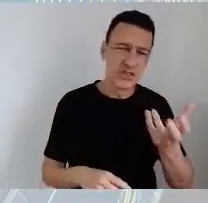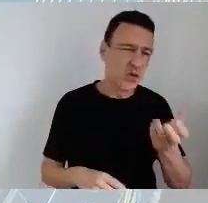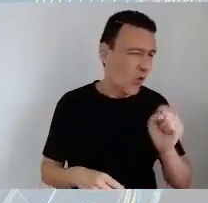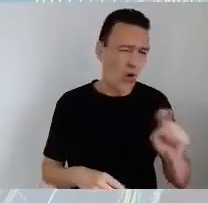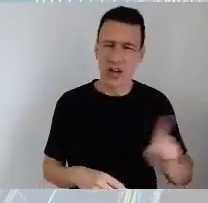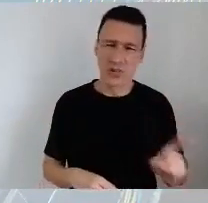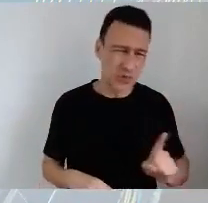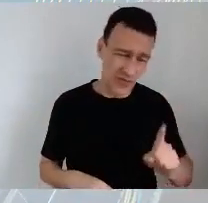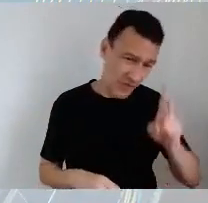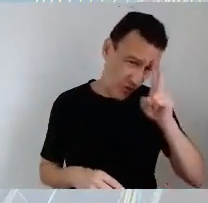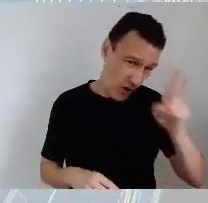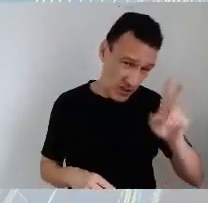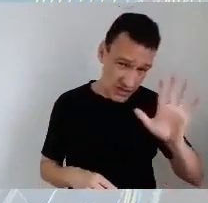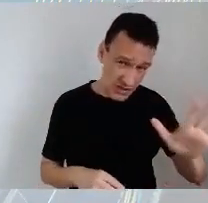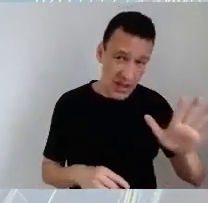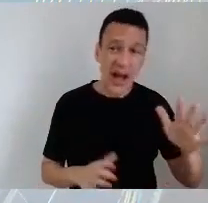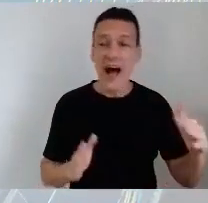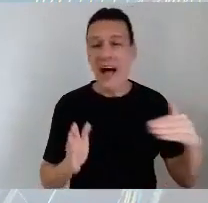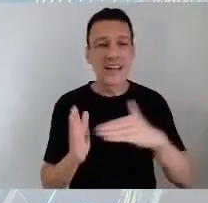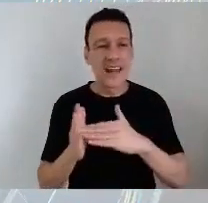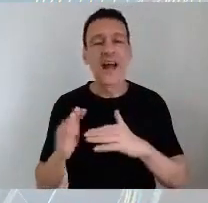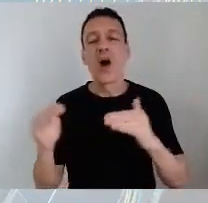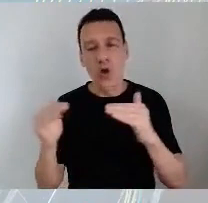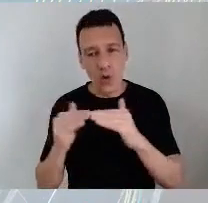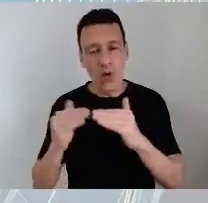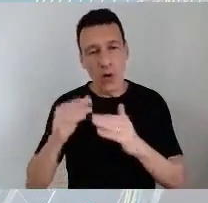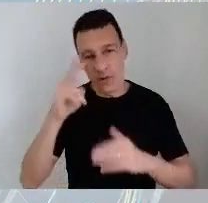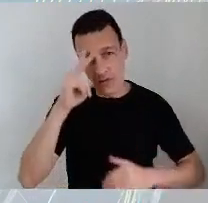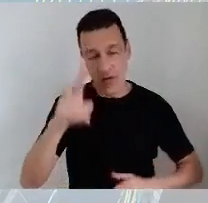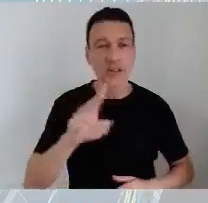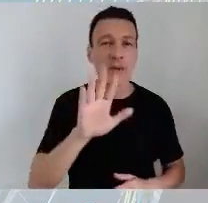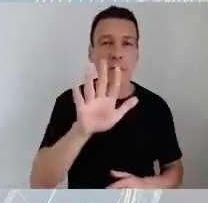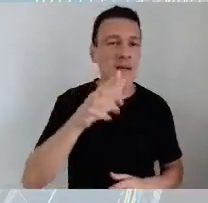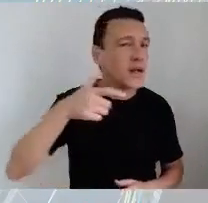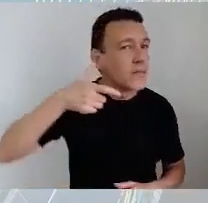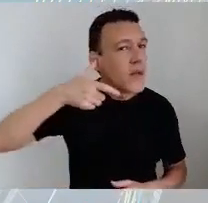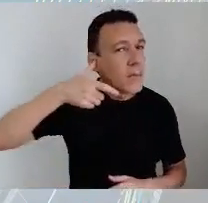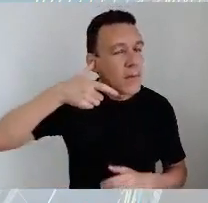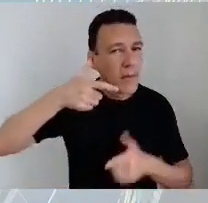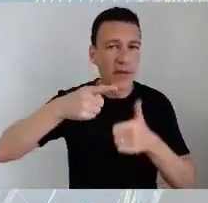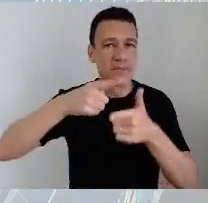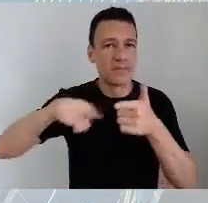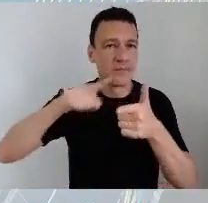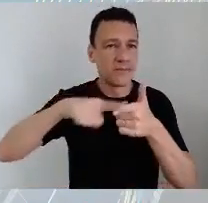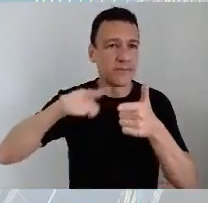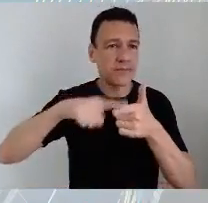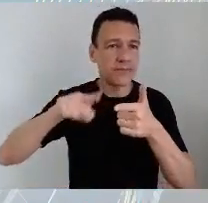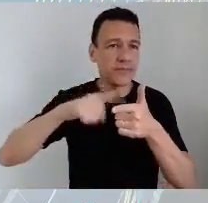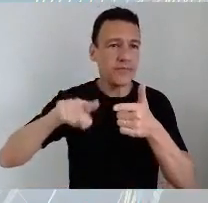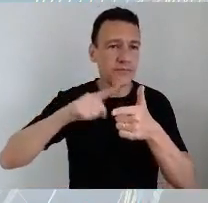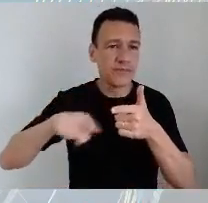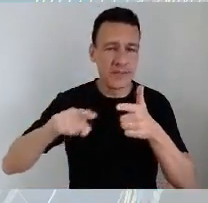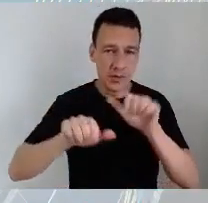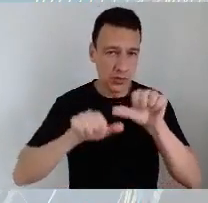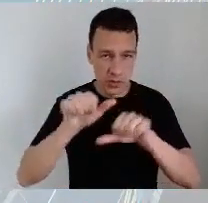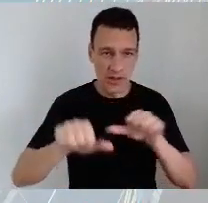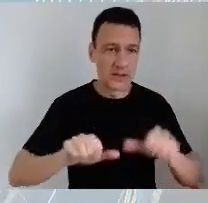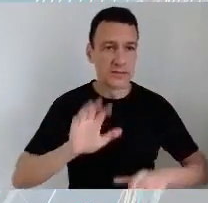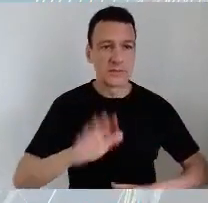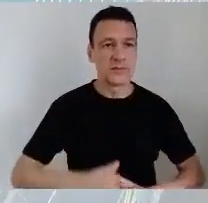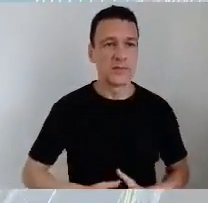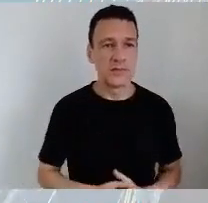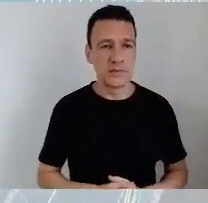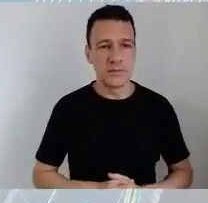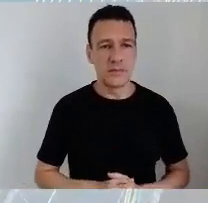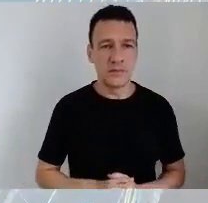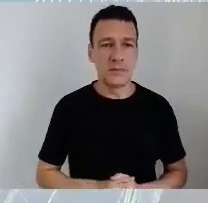escala... Tá. Eu tiro aqui. Não, pode ficar descansado. Vamos desligar. E cada ponto dessa escala corresponde a